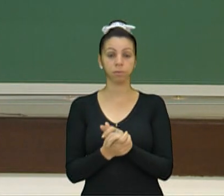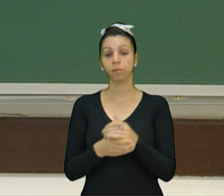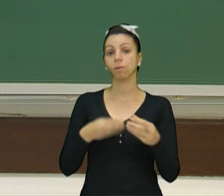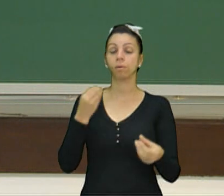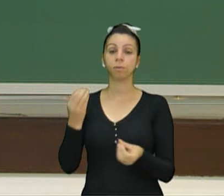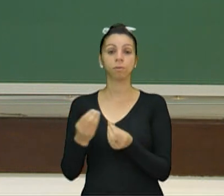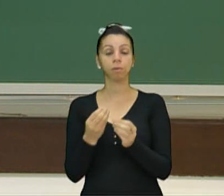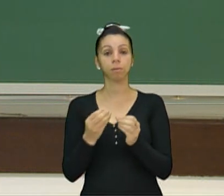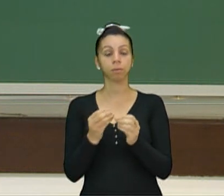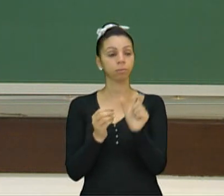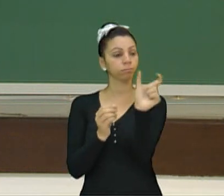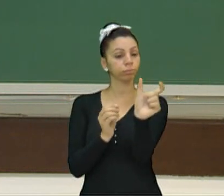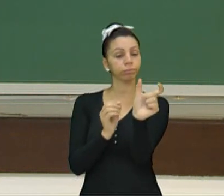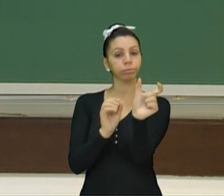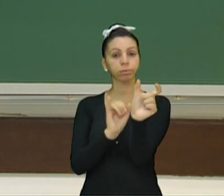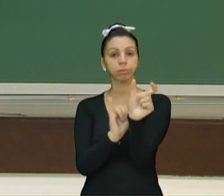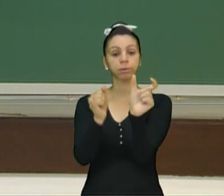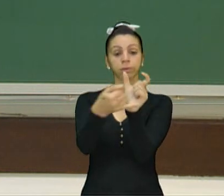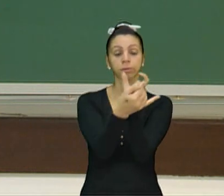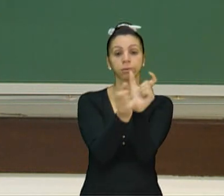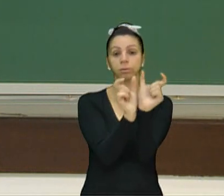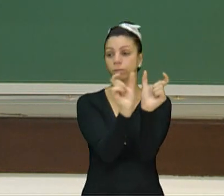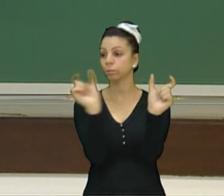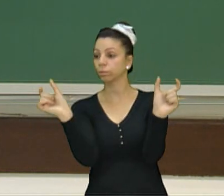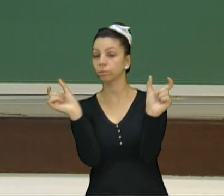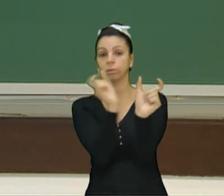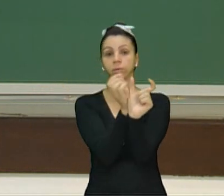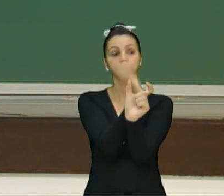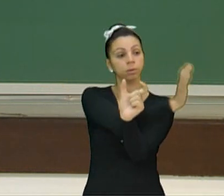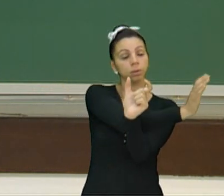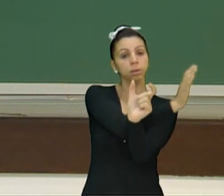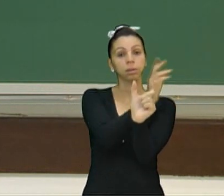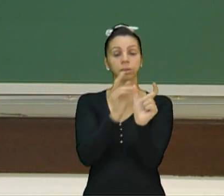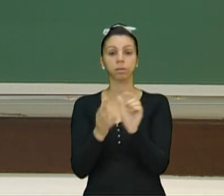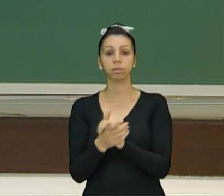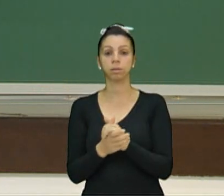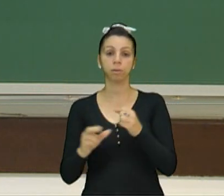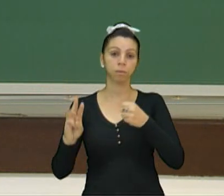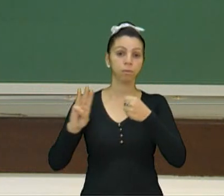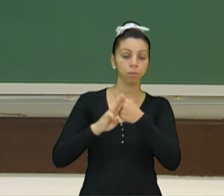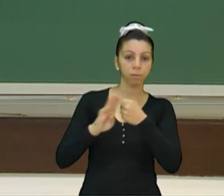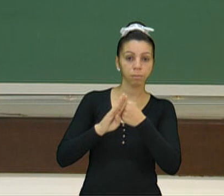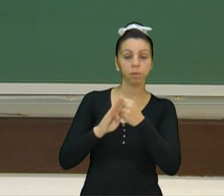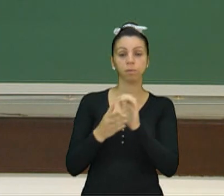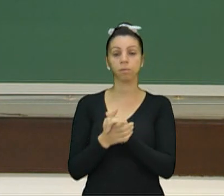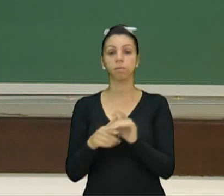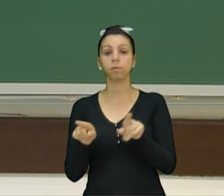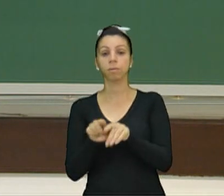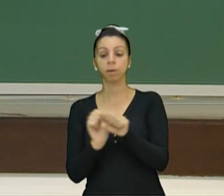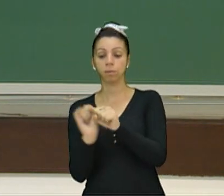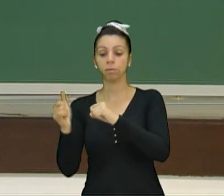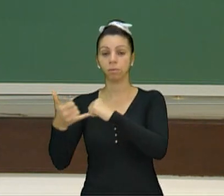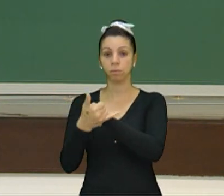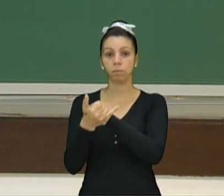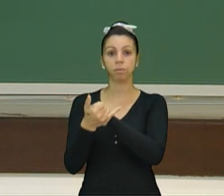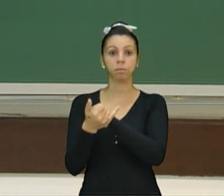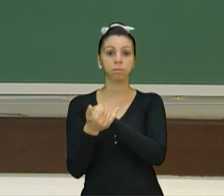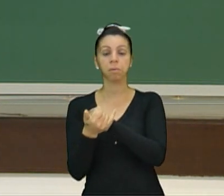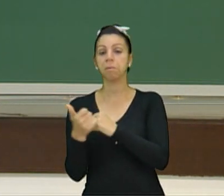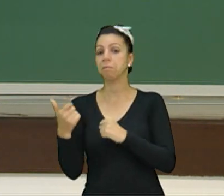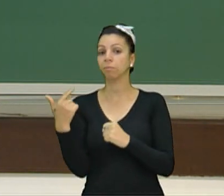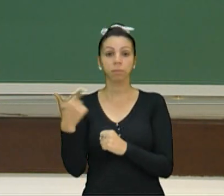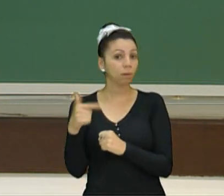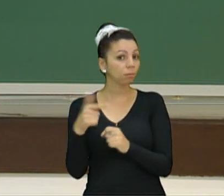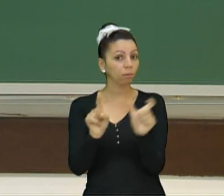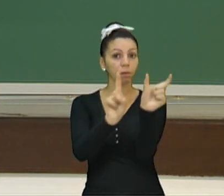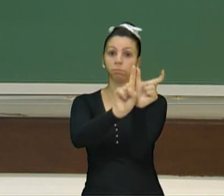alguns adjetivos, que os adjetivos no inglês ele vem antes do substantivo, né? Que os adjetivos eles não têm forma de